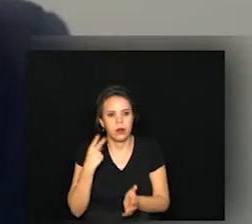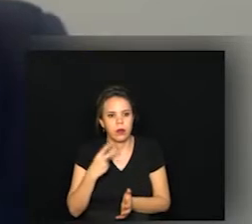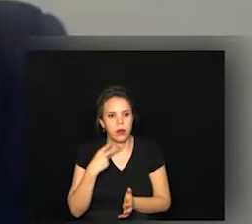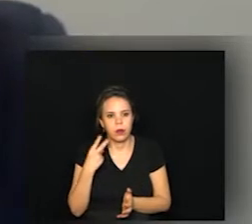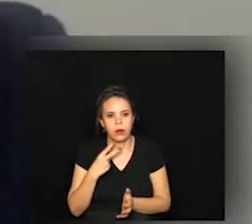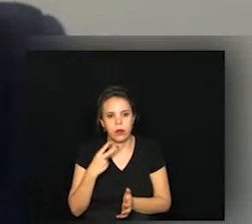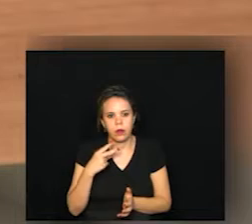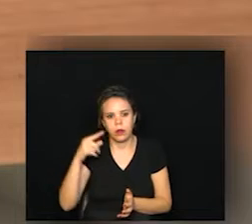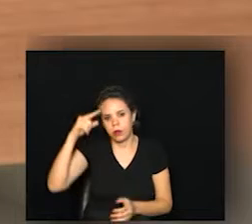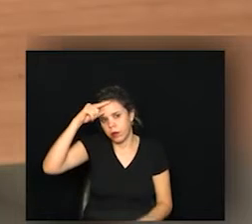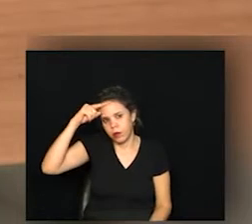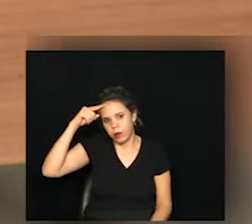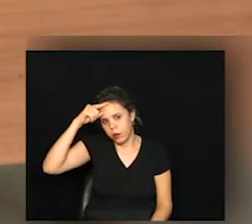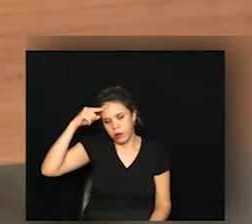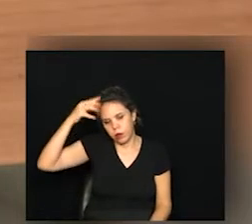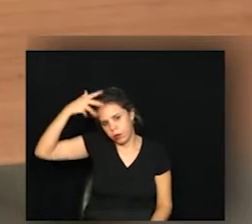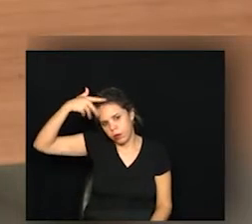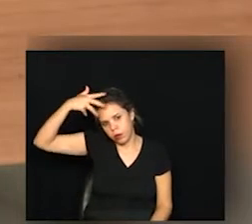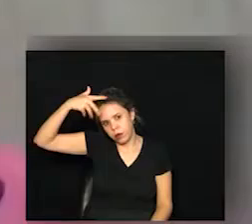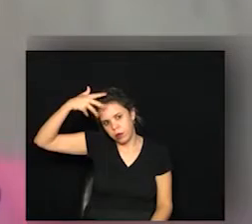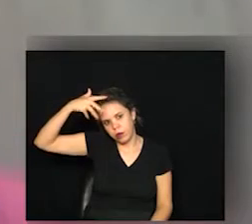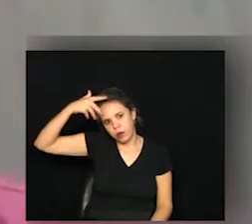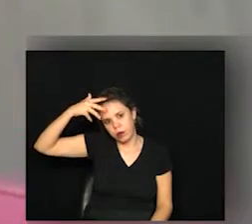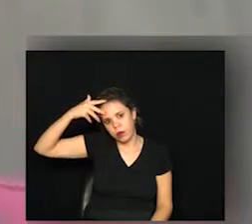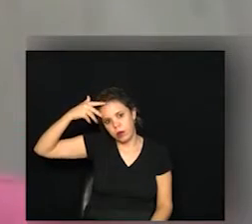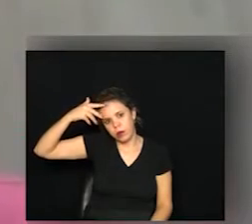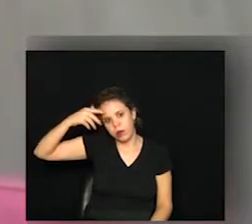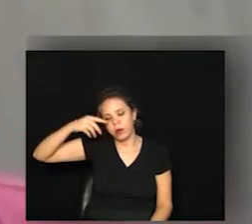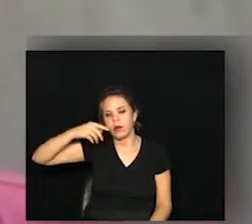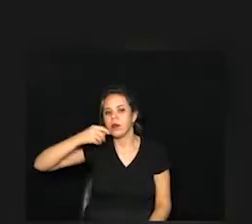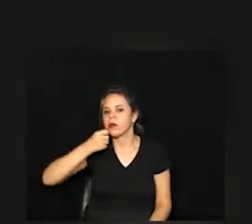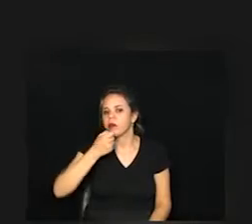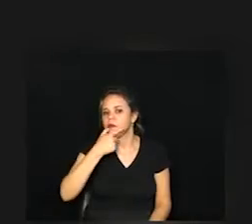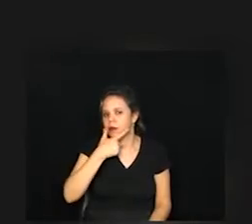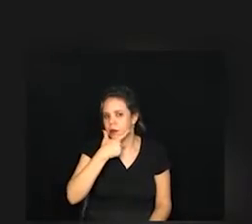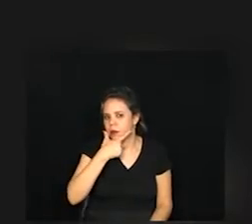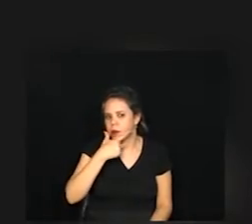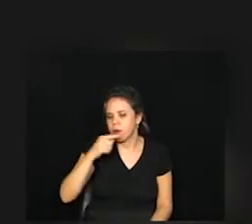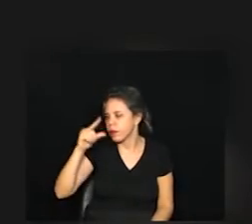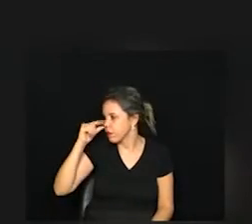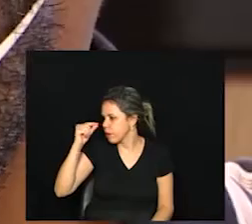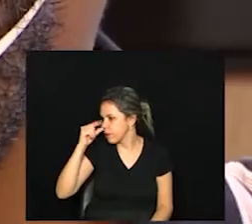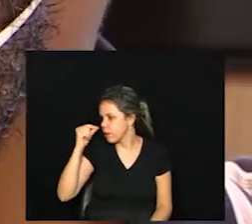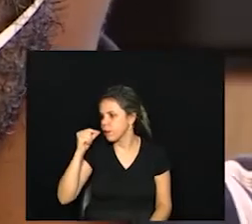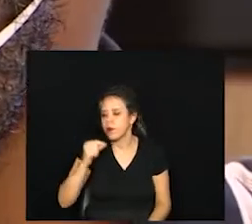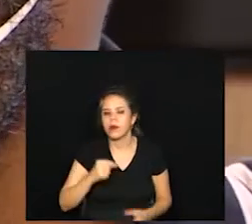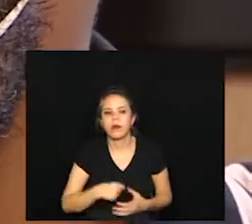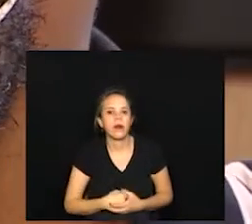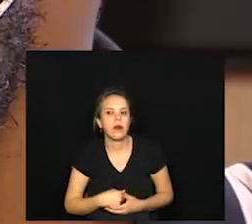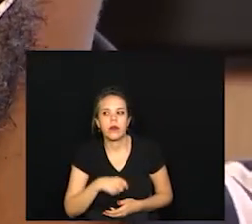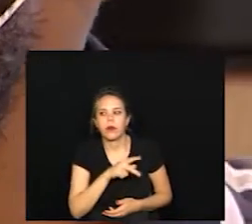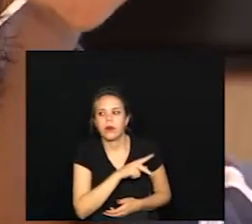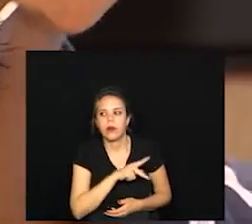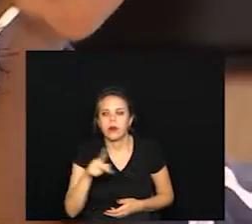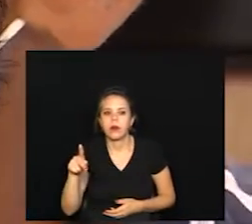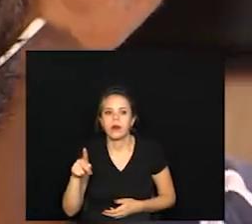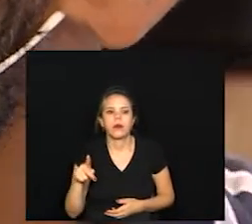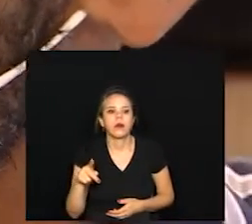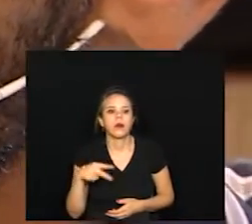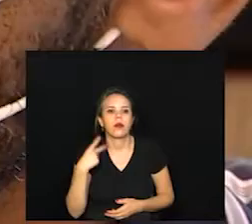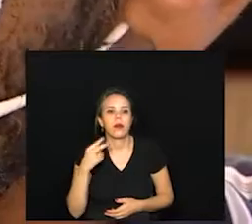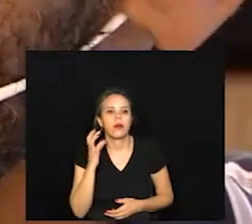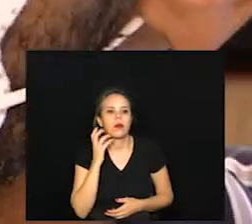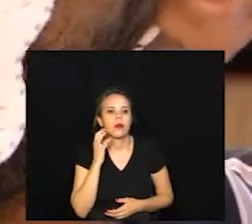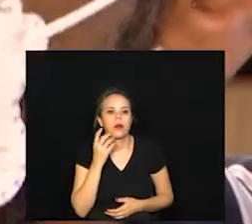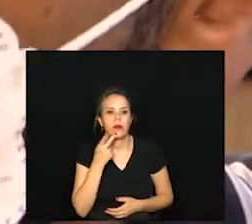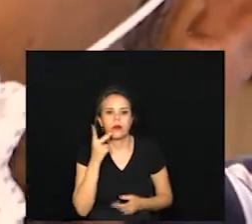vereadores Otto Alejandro, Rodrigo da Farmadic, Marron Cunha e Arnaldo Salvetti. O presidente do colegiado